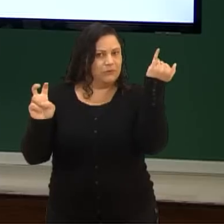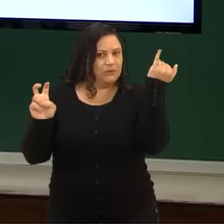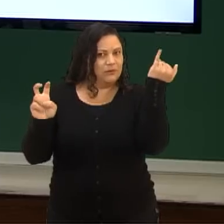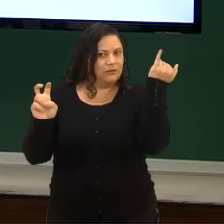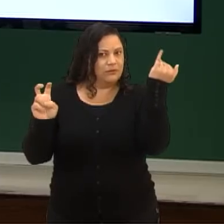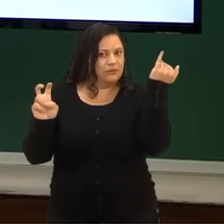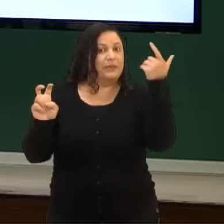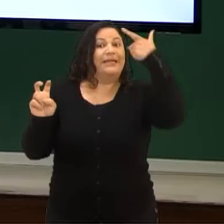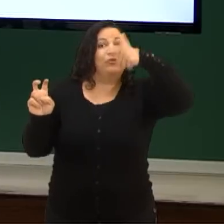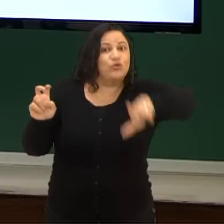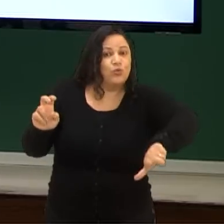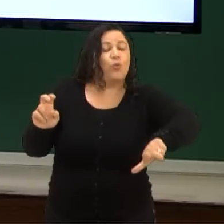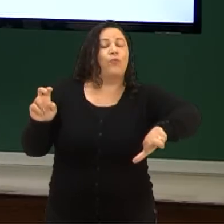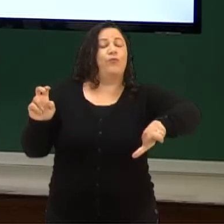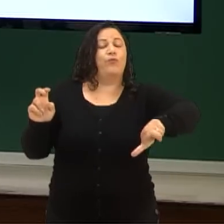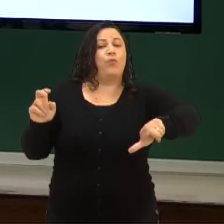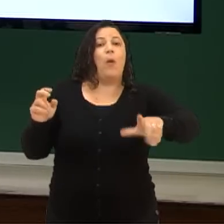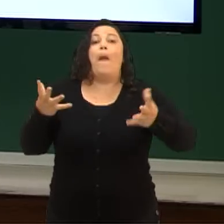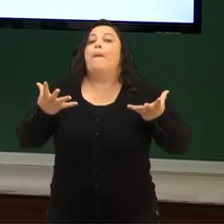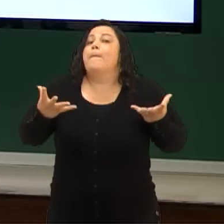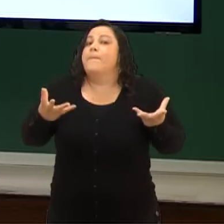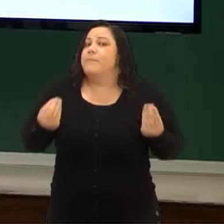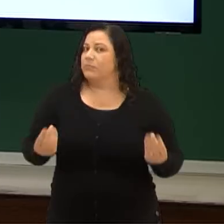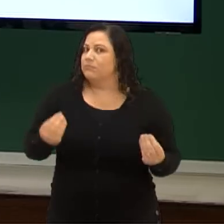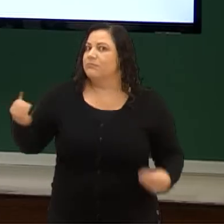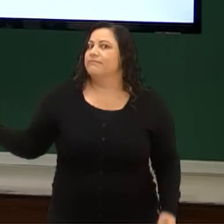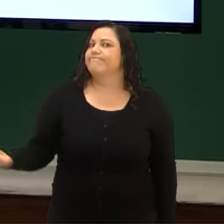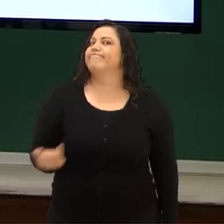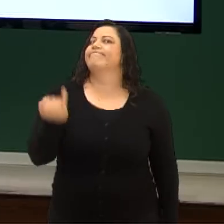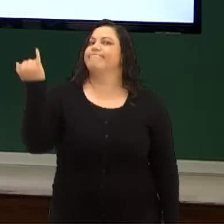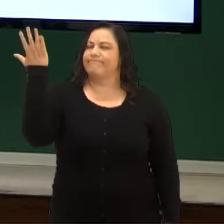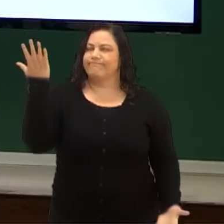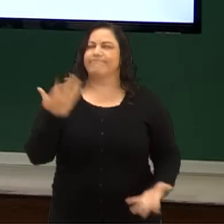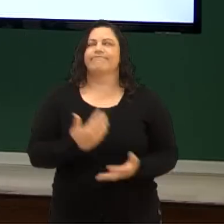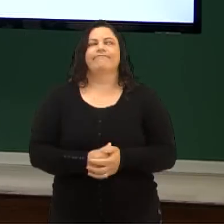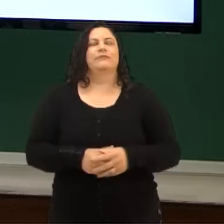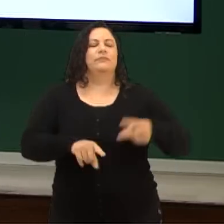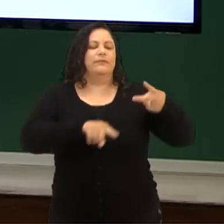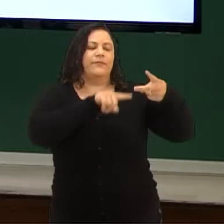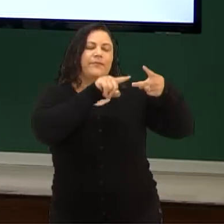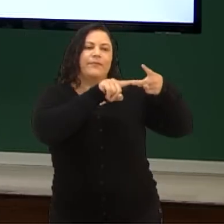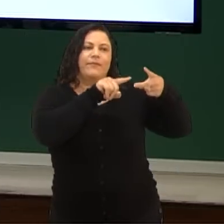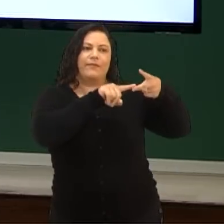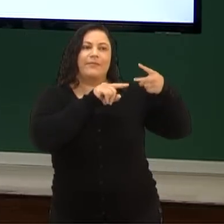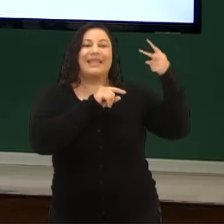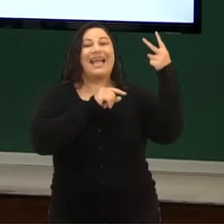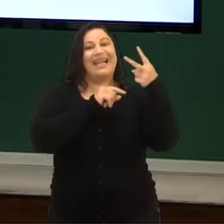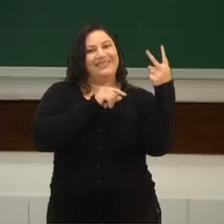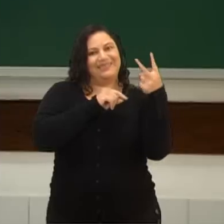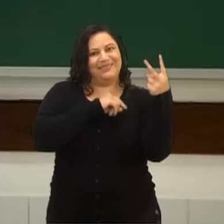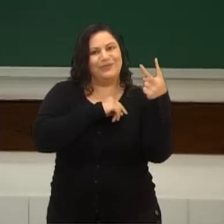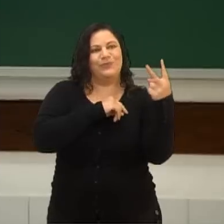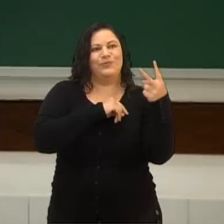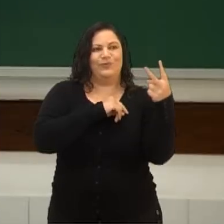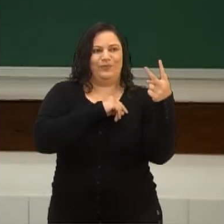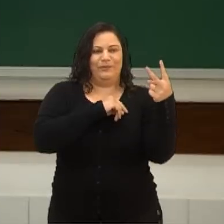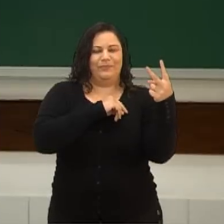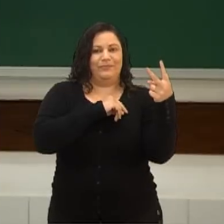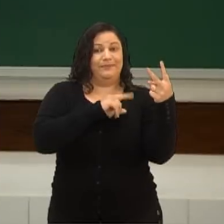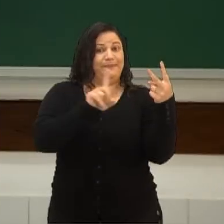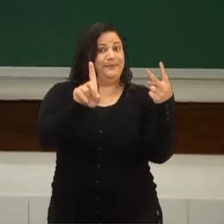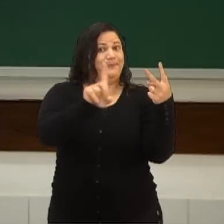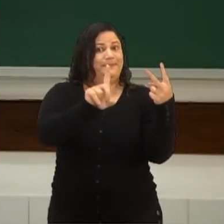falar de novo. Isso é muito importante. Já a diagonal secundária, não. Ah, então se um dia, por exemplo, você